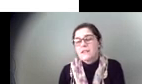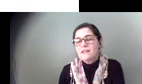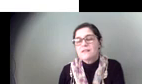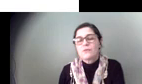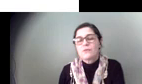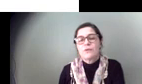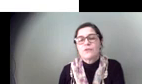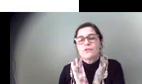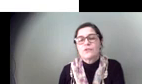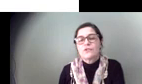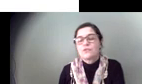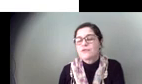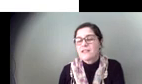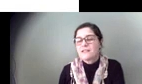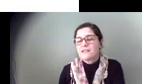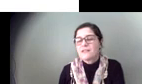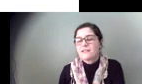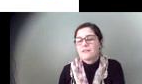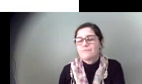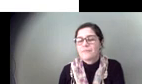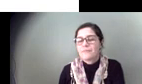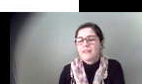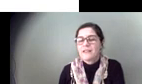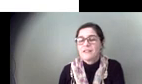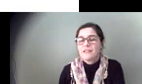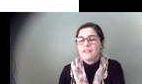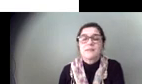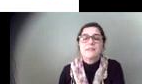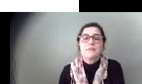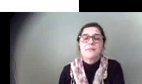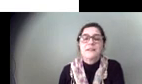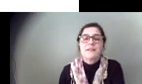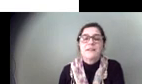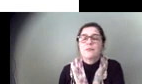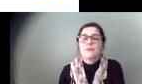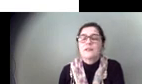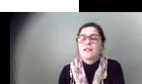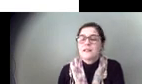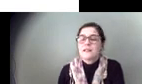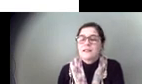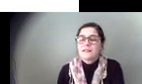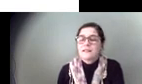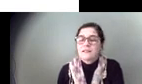Muitas vezes, no remoto, a gente não consegue dizer não. A gente acaba se perdendo,